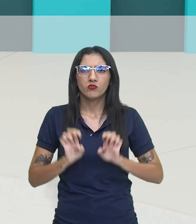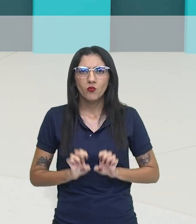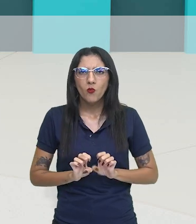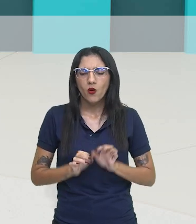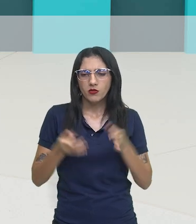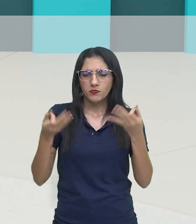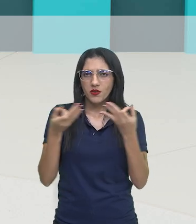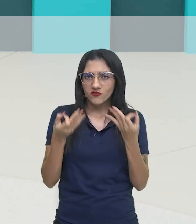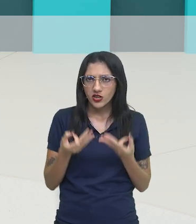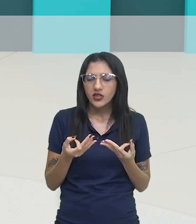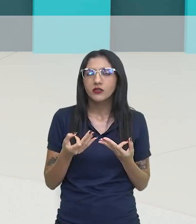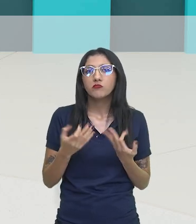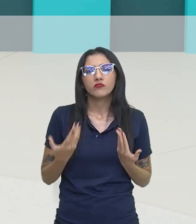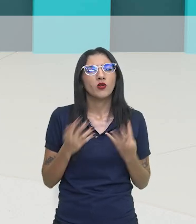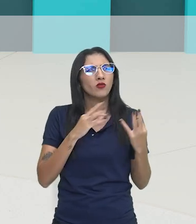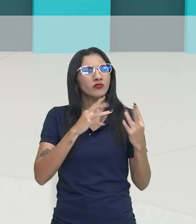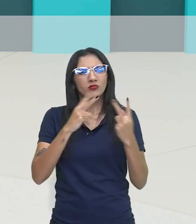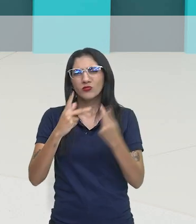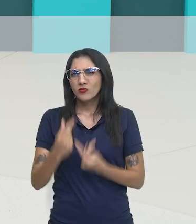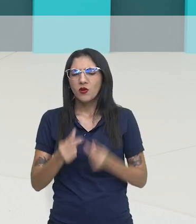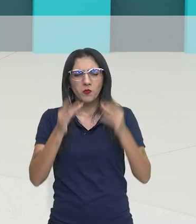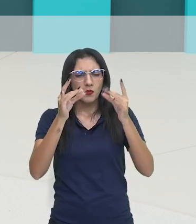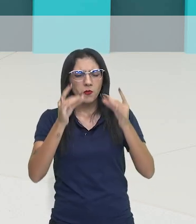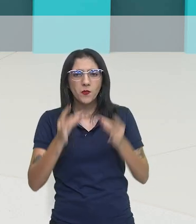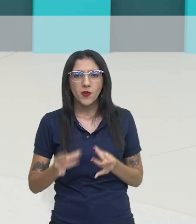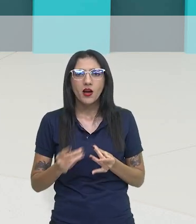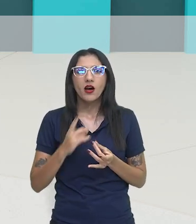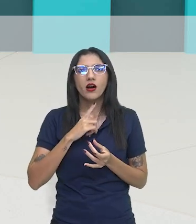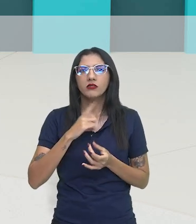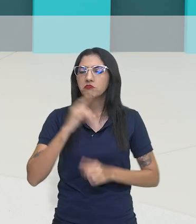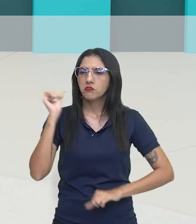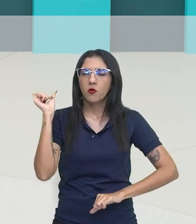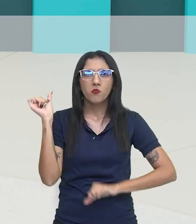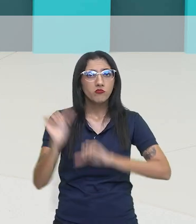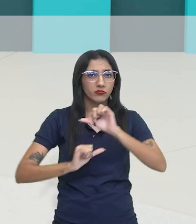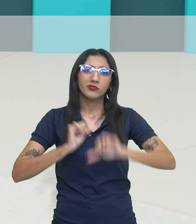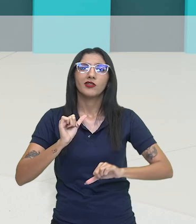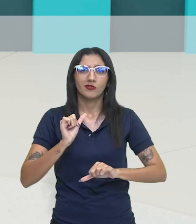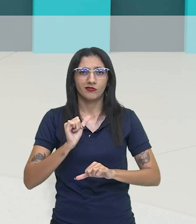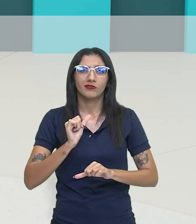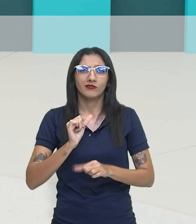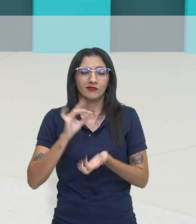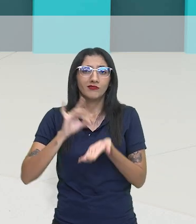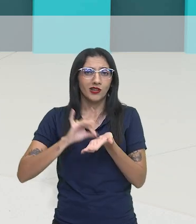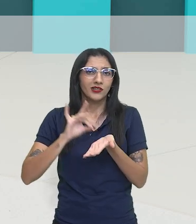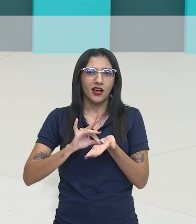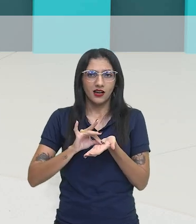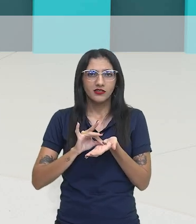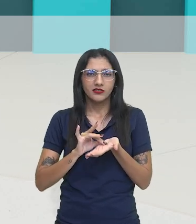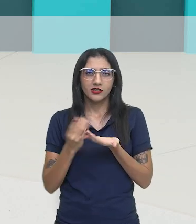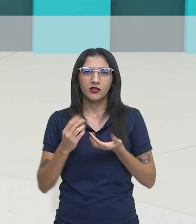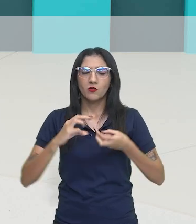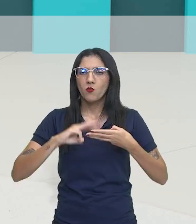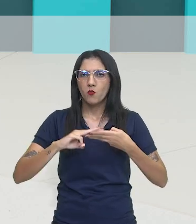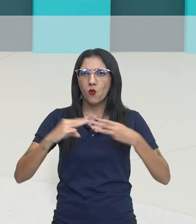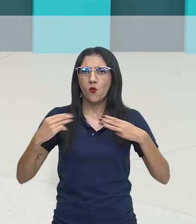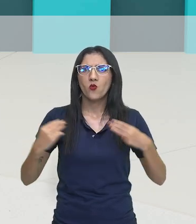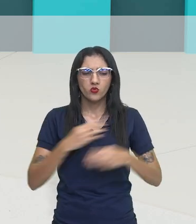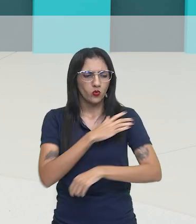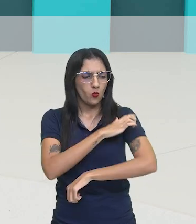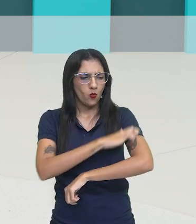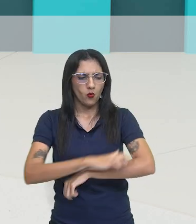corpo. Então também houve toda uma modificação na nossa musculatura por